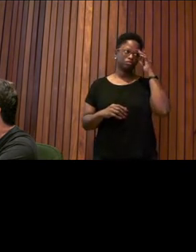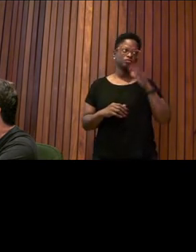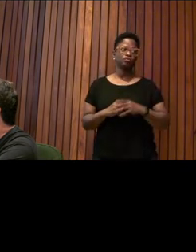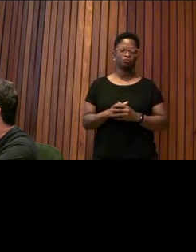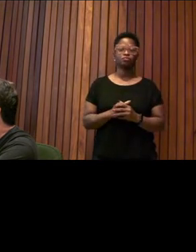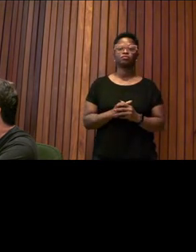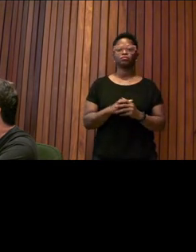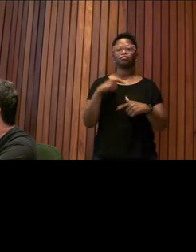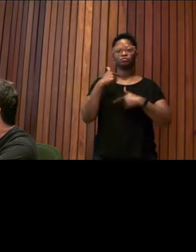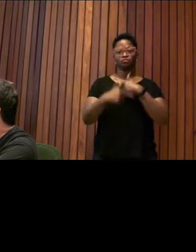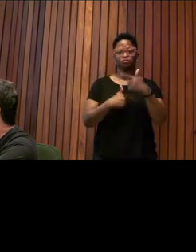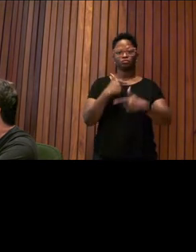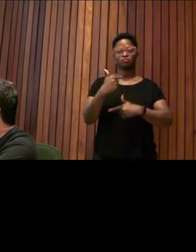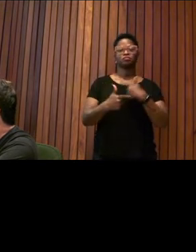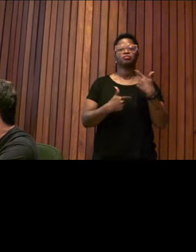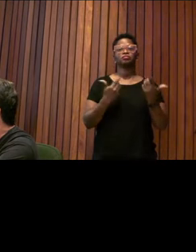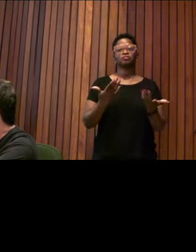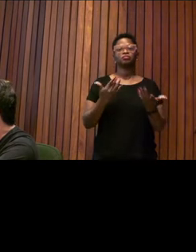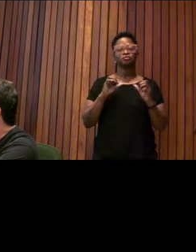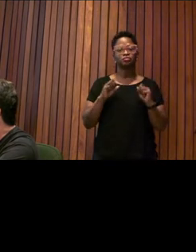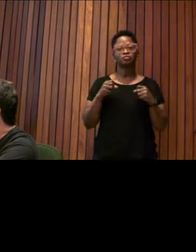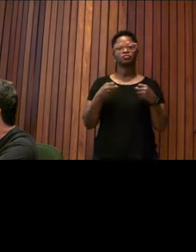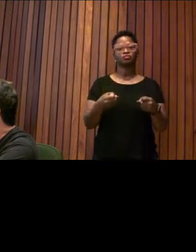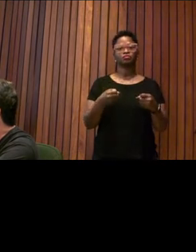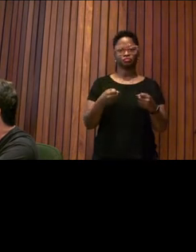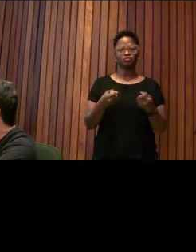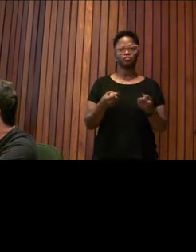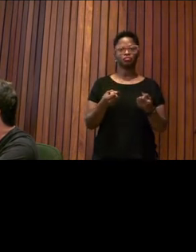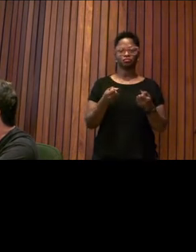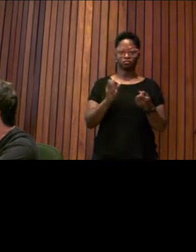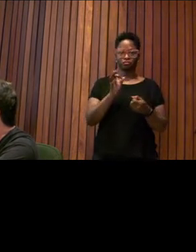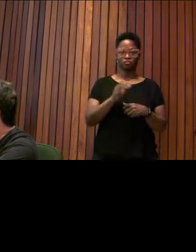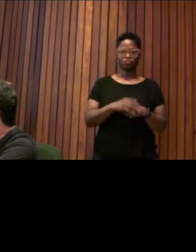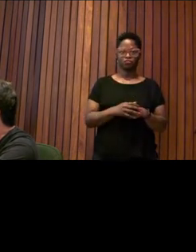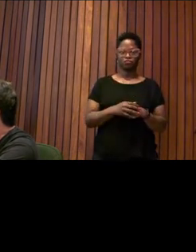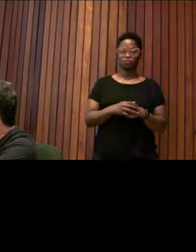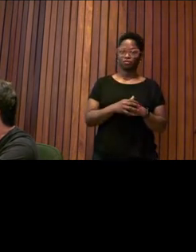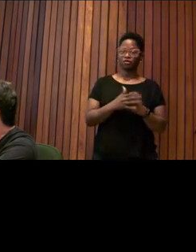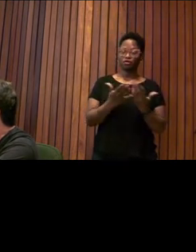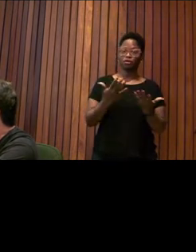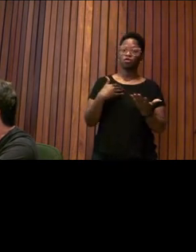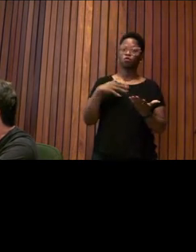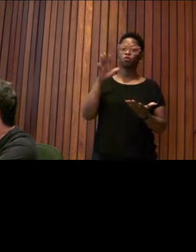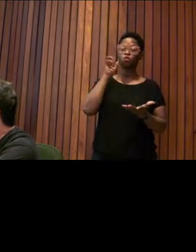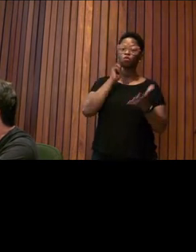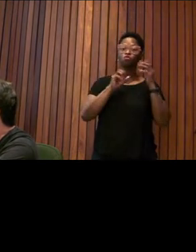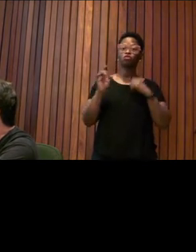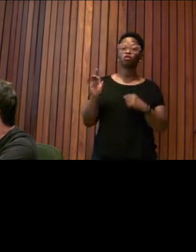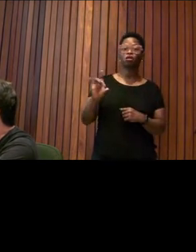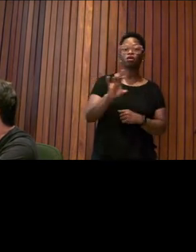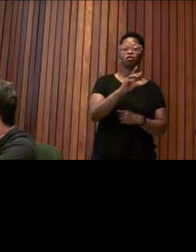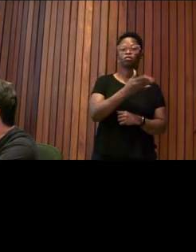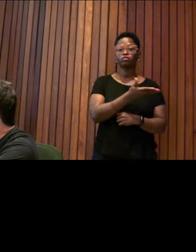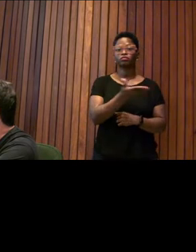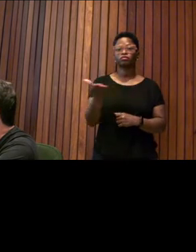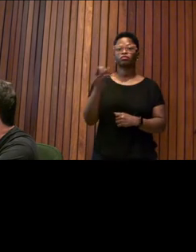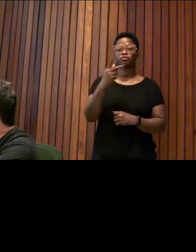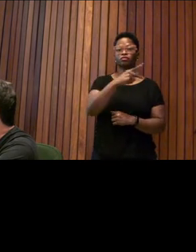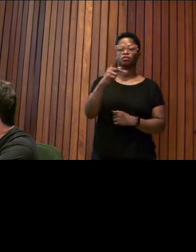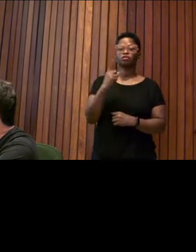trabalhei para isso com dedicação, assim, né? De escutar cada um de vocês na